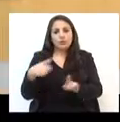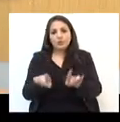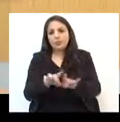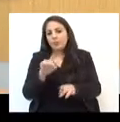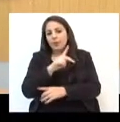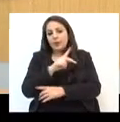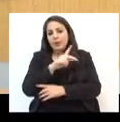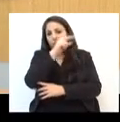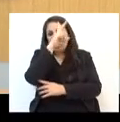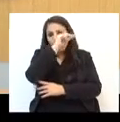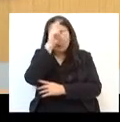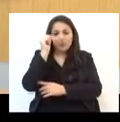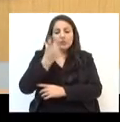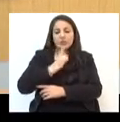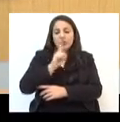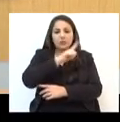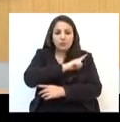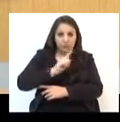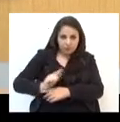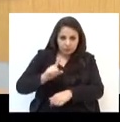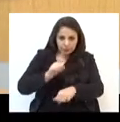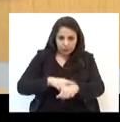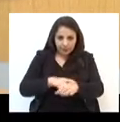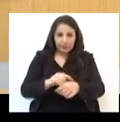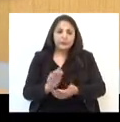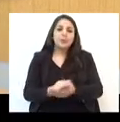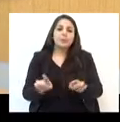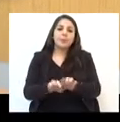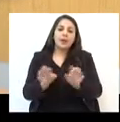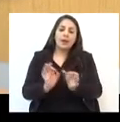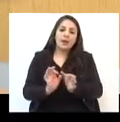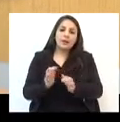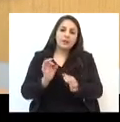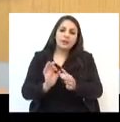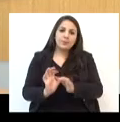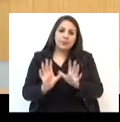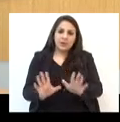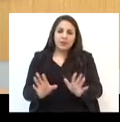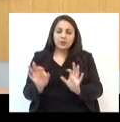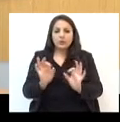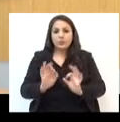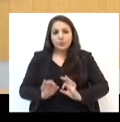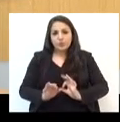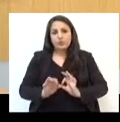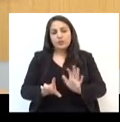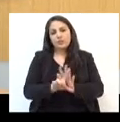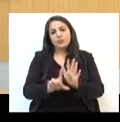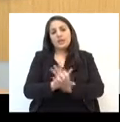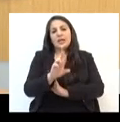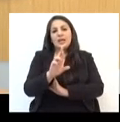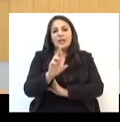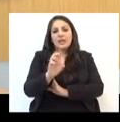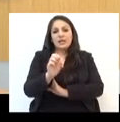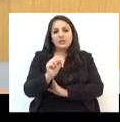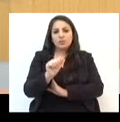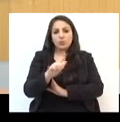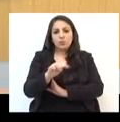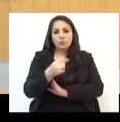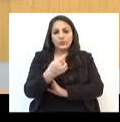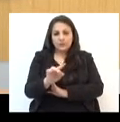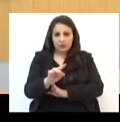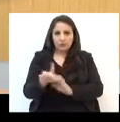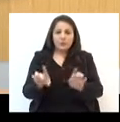momento. Foi aprovado ainda um projeto de resolução da mesa diretora. O documento foi apresentado pelo